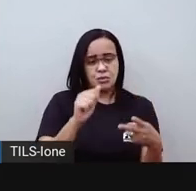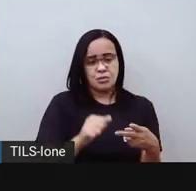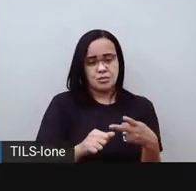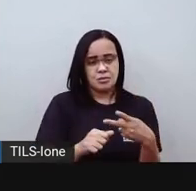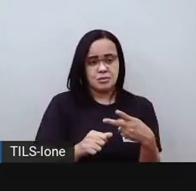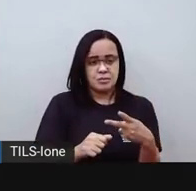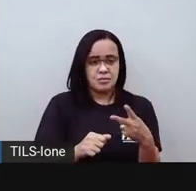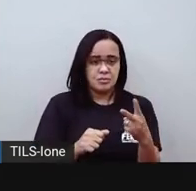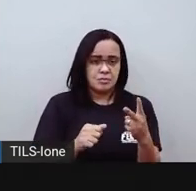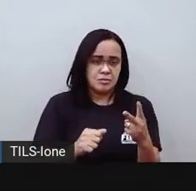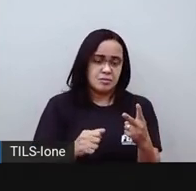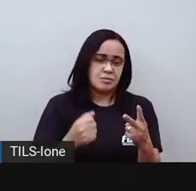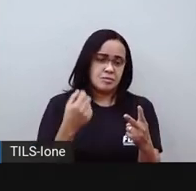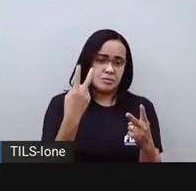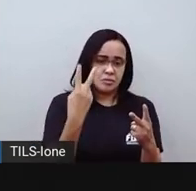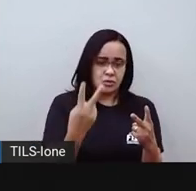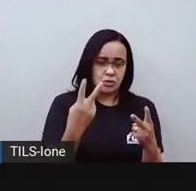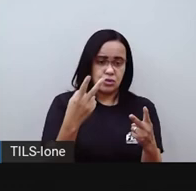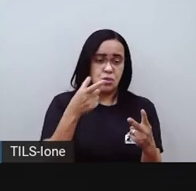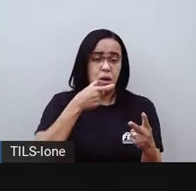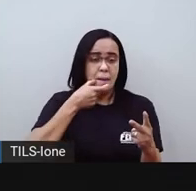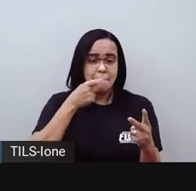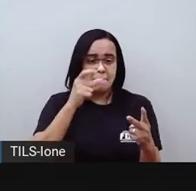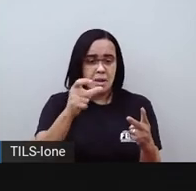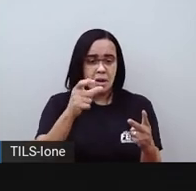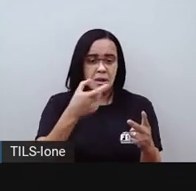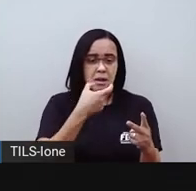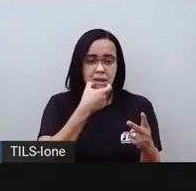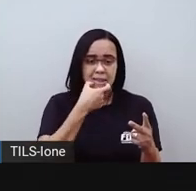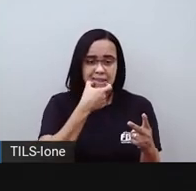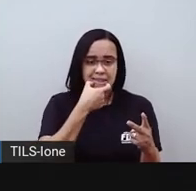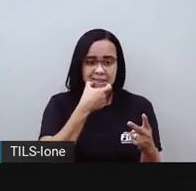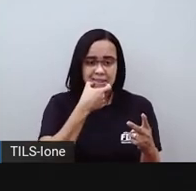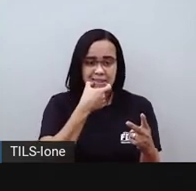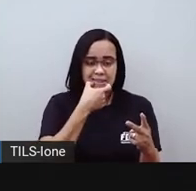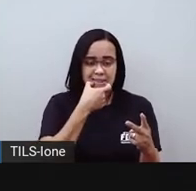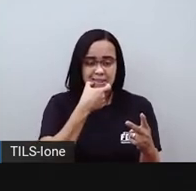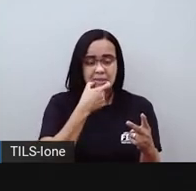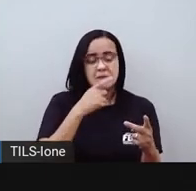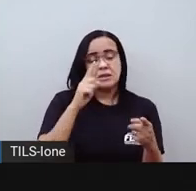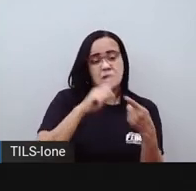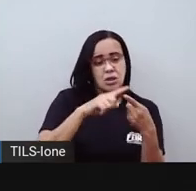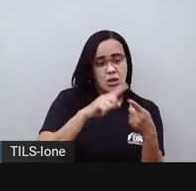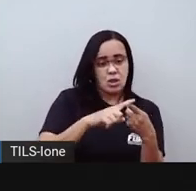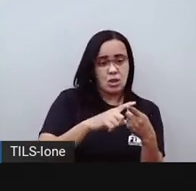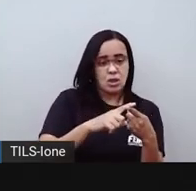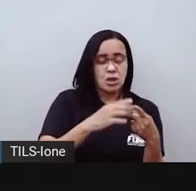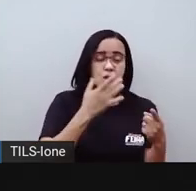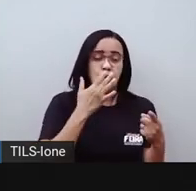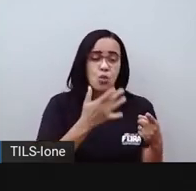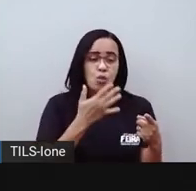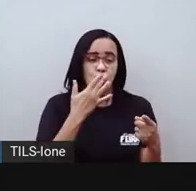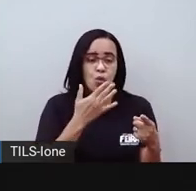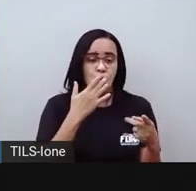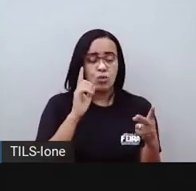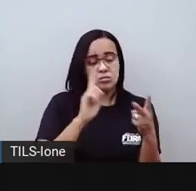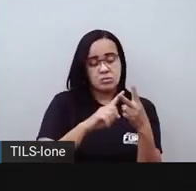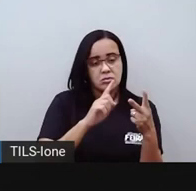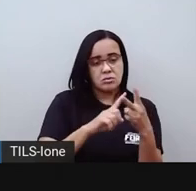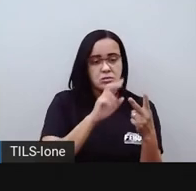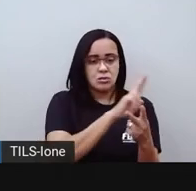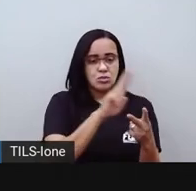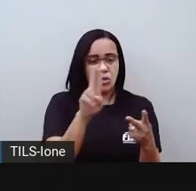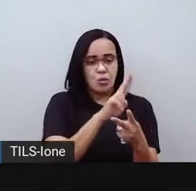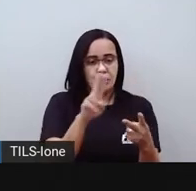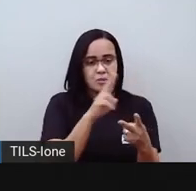Esse tem duas palavras. Uma é a cor e outro é o nome do animal, tá bom? Então, tá